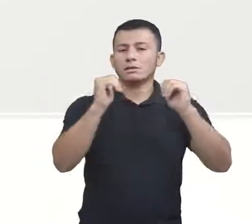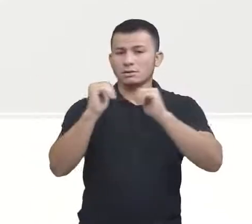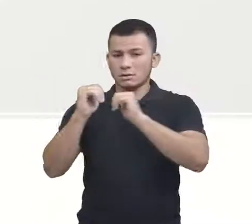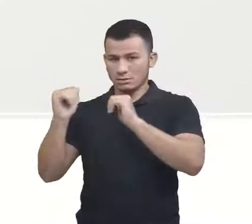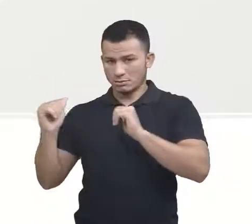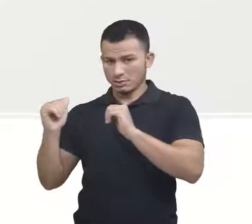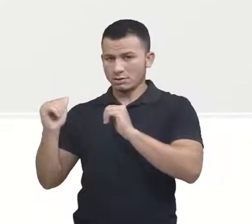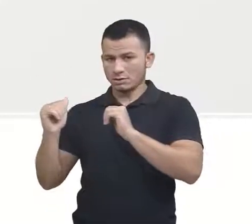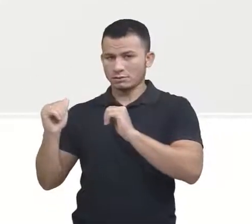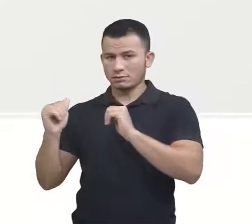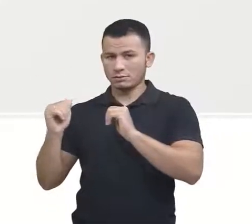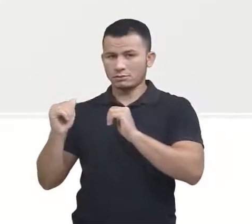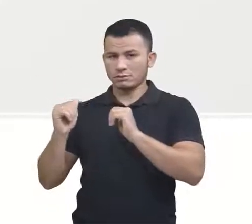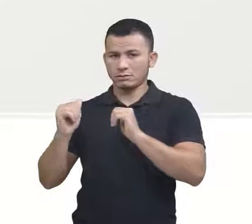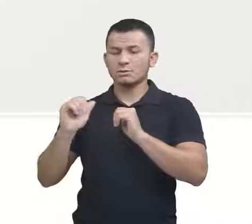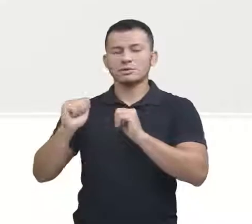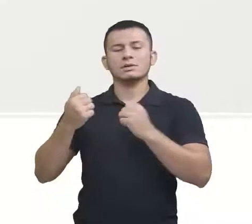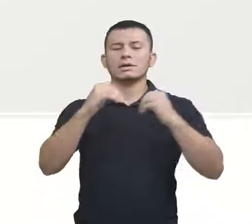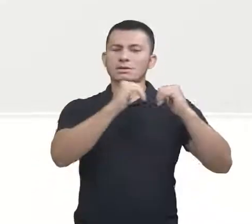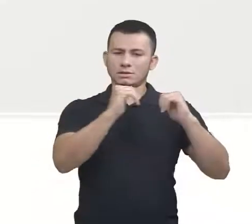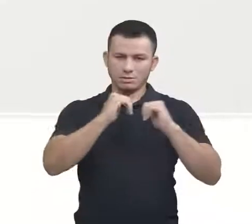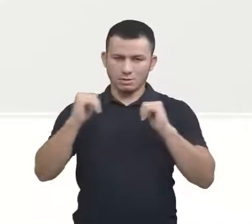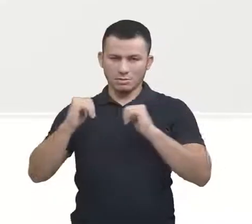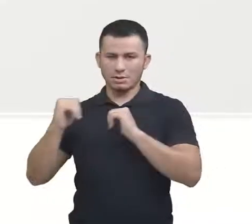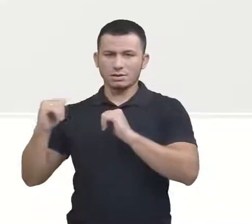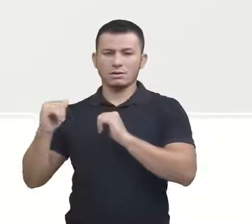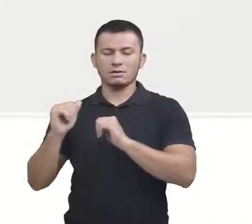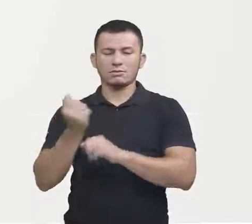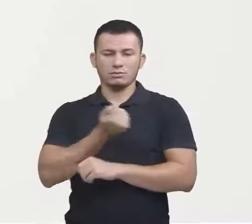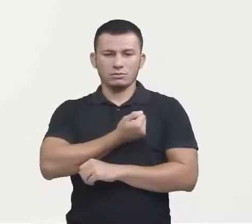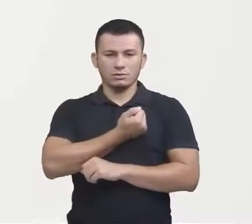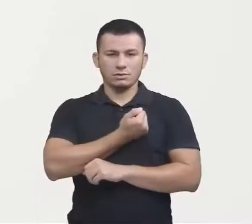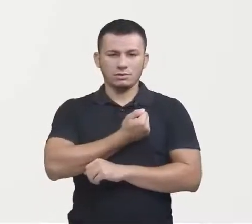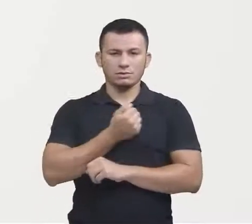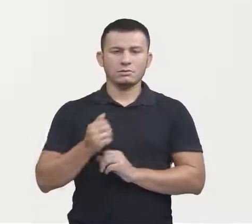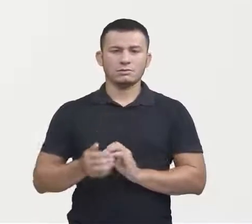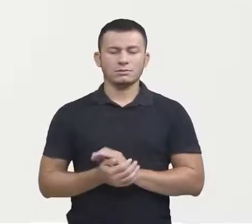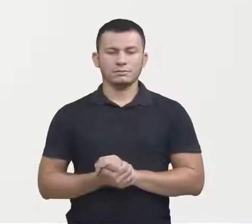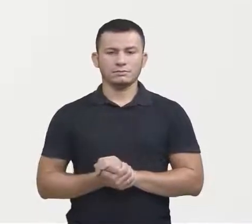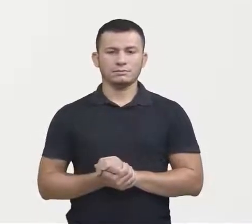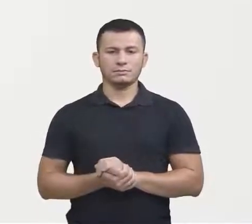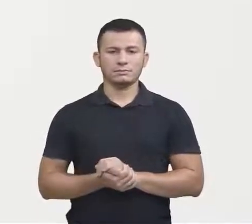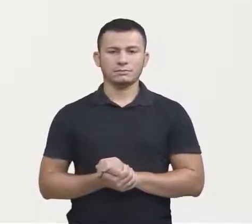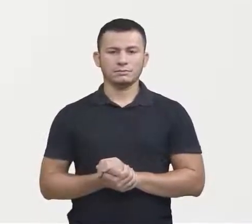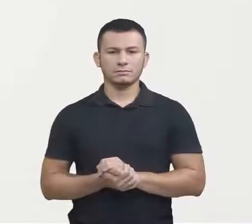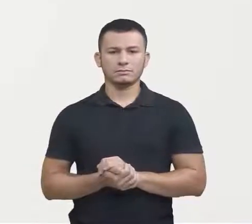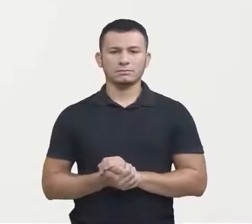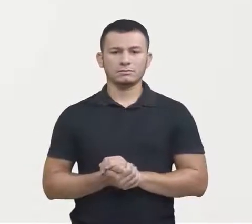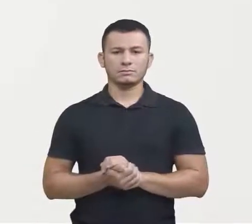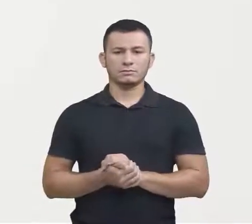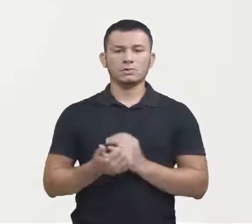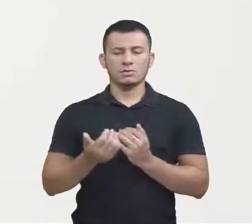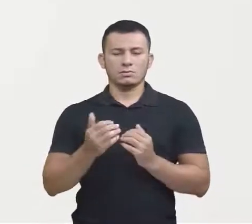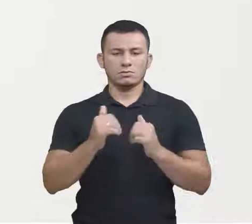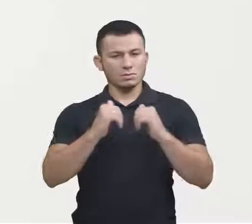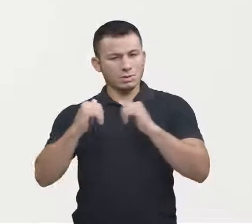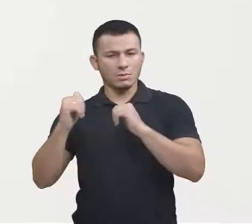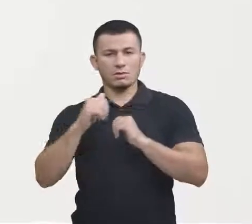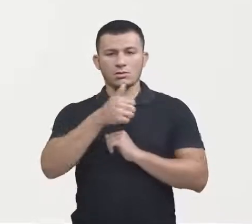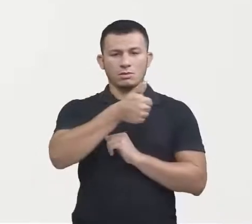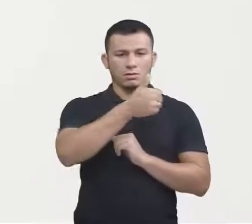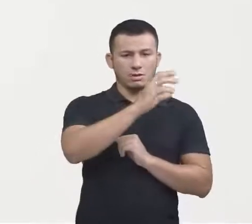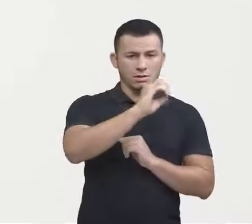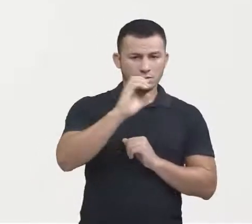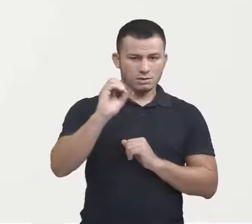deck com porque eu vou ser parar Olha aí os aparecerem